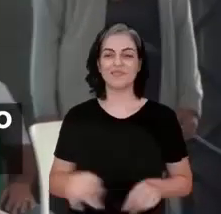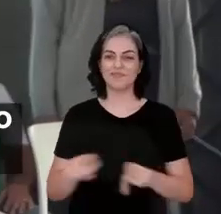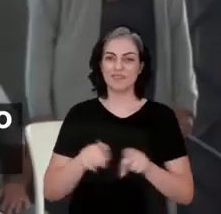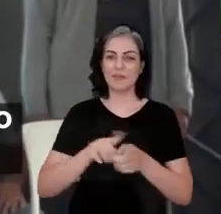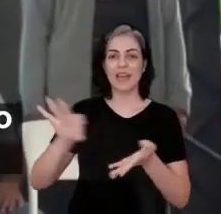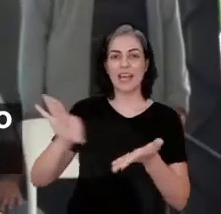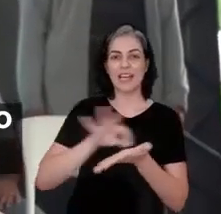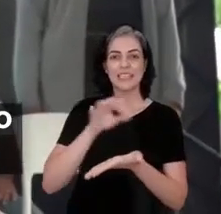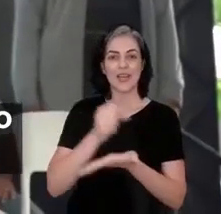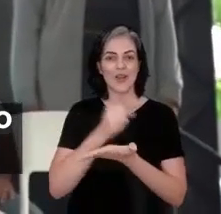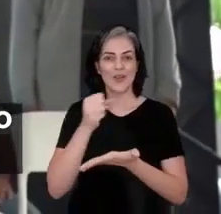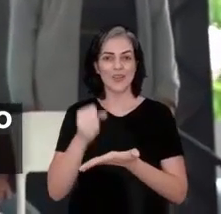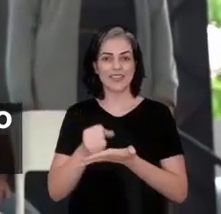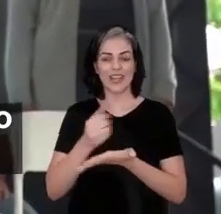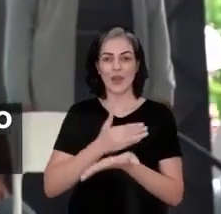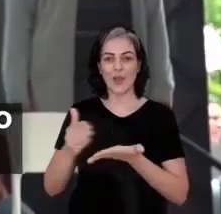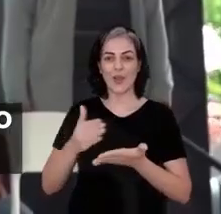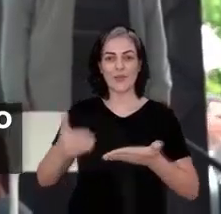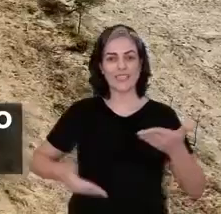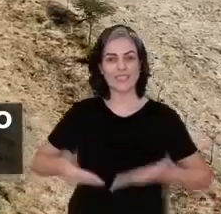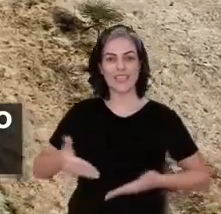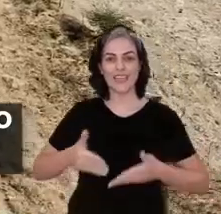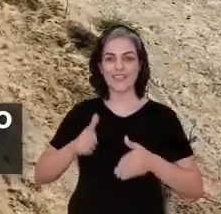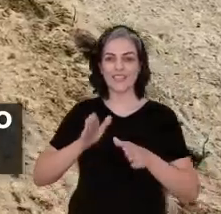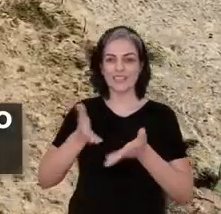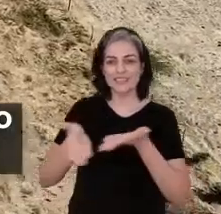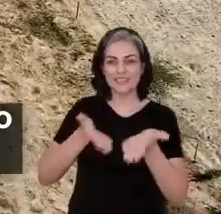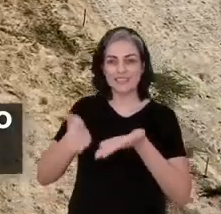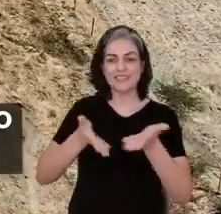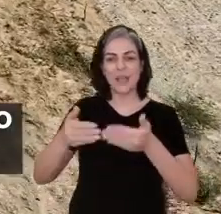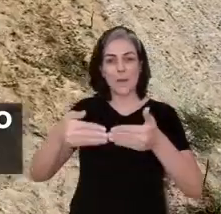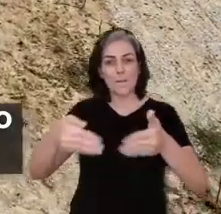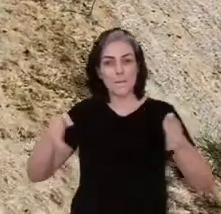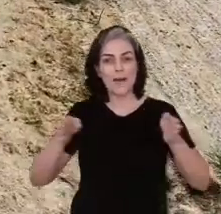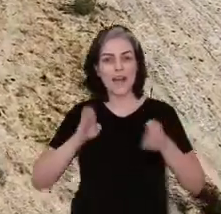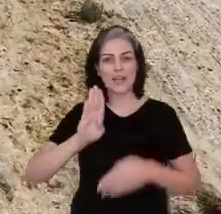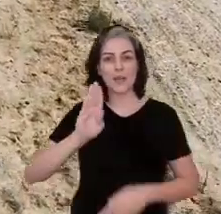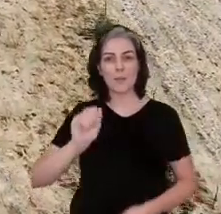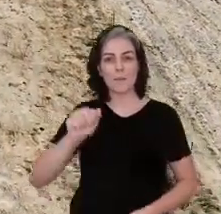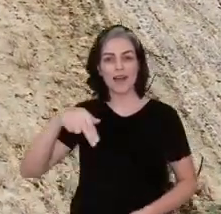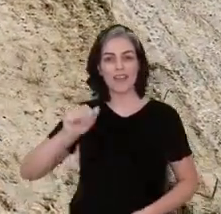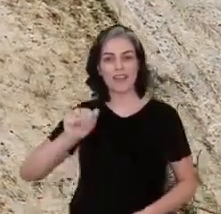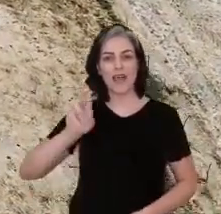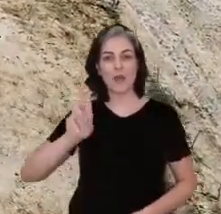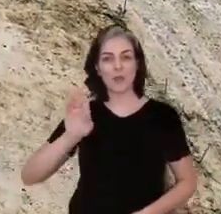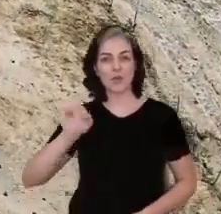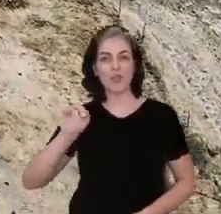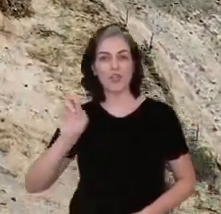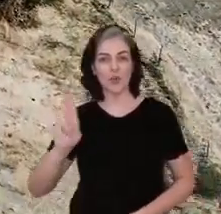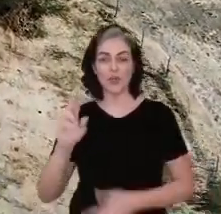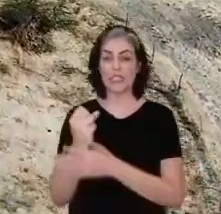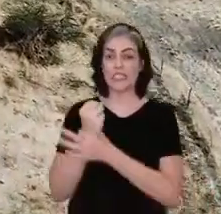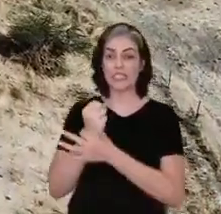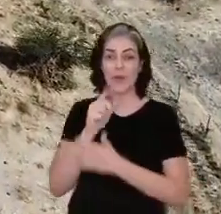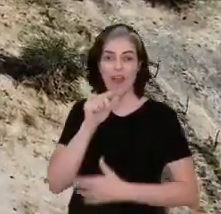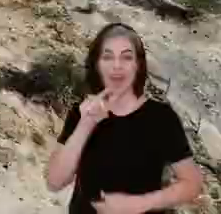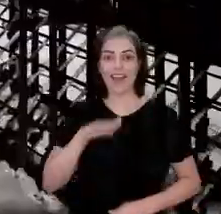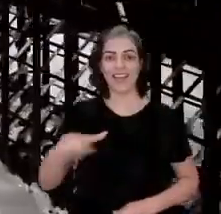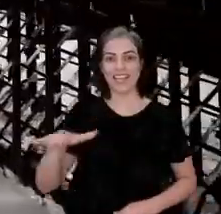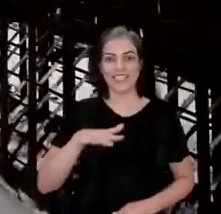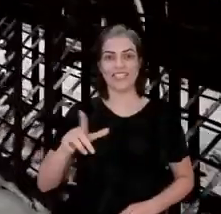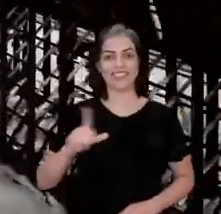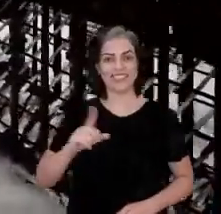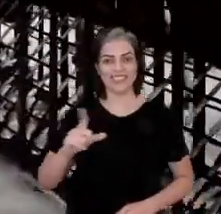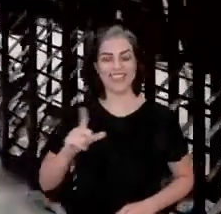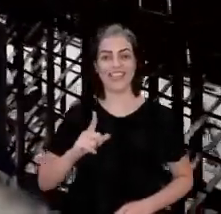assinado o contrato para ordem de serviço que vai recuperar a barragem de Banabuiú para garantir segurança hídrica em toda a região